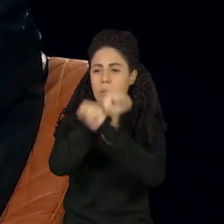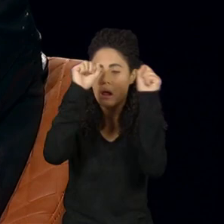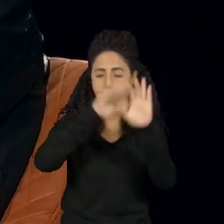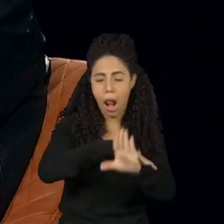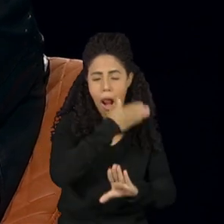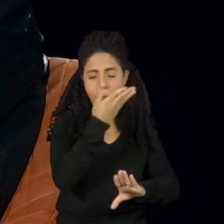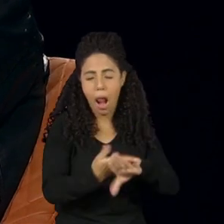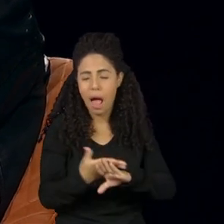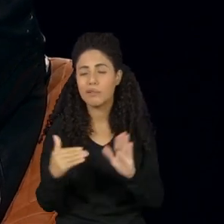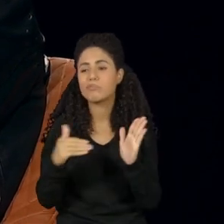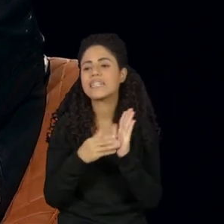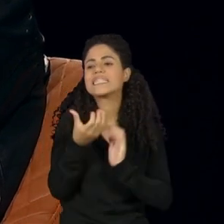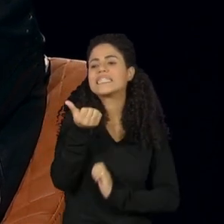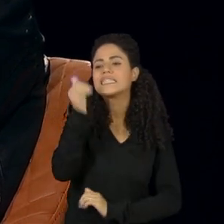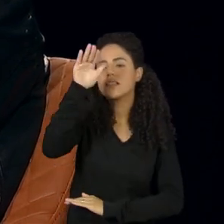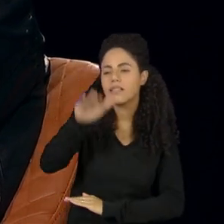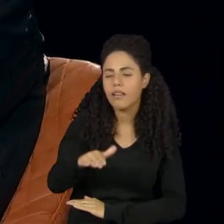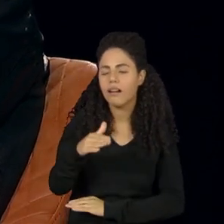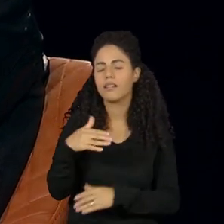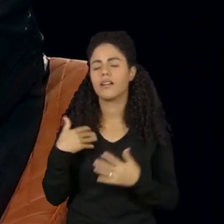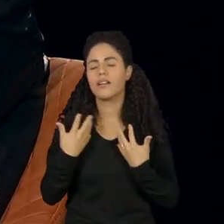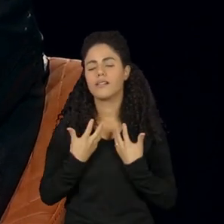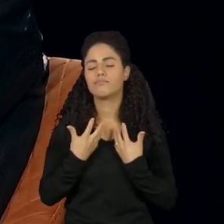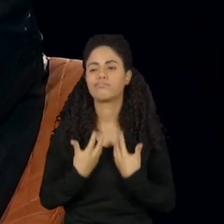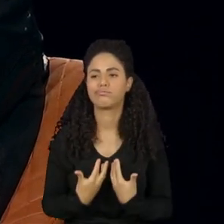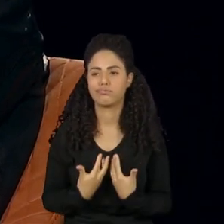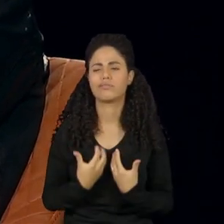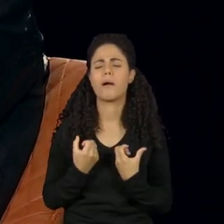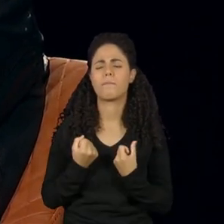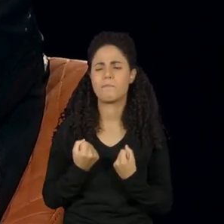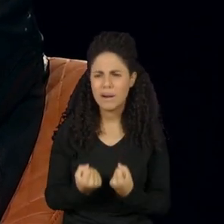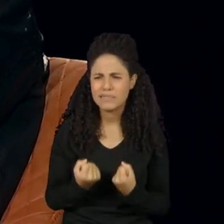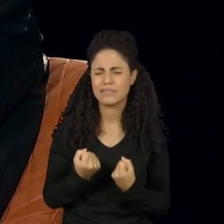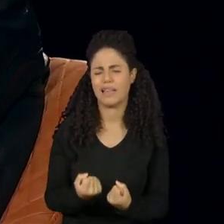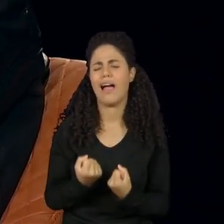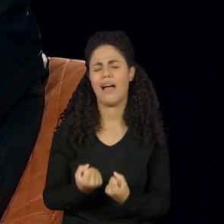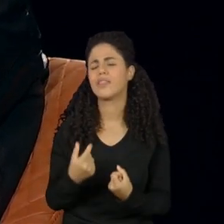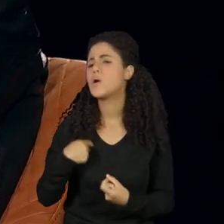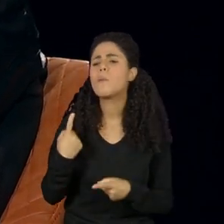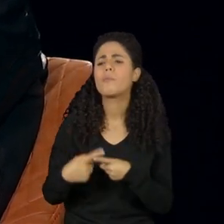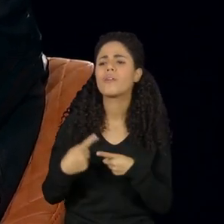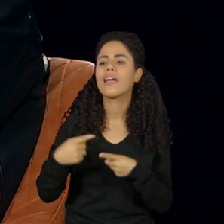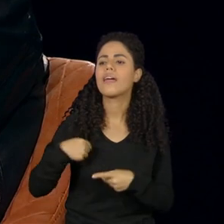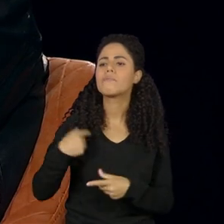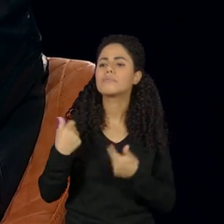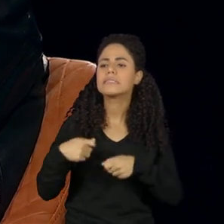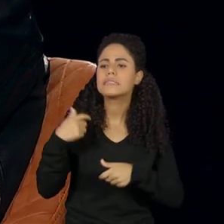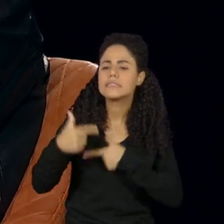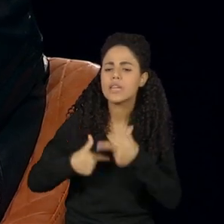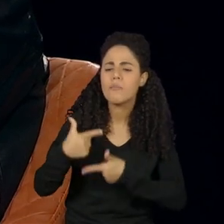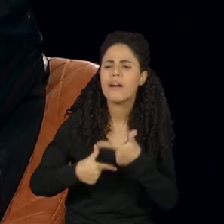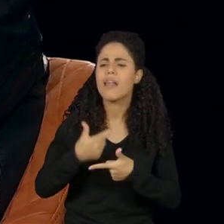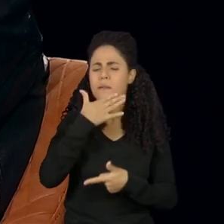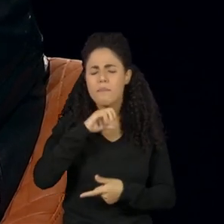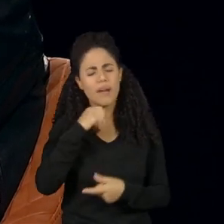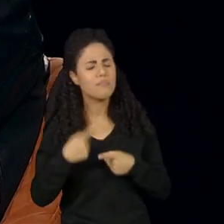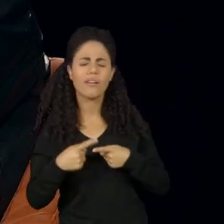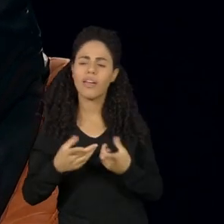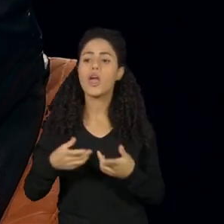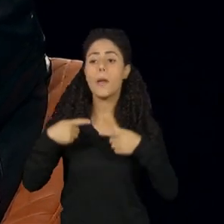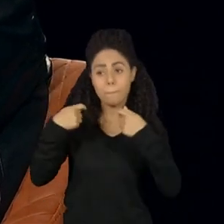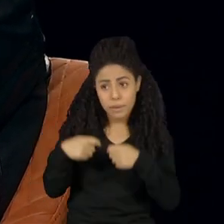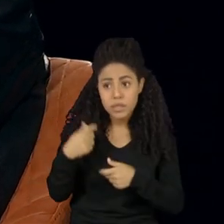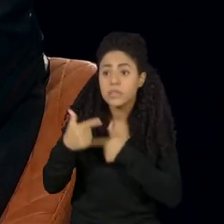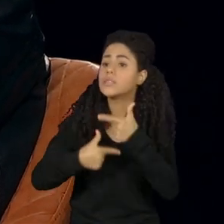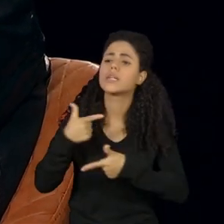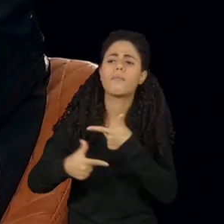6 da tarde fazendo esse serviço, sabe? É pesado. Aí eu falava pro padre, por que a gente trabalha tanto? Assim, porque tem que trabalhar, porque não sei. Eu falei,